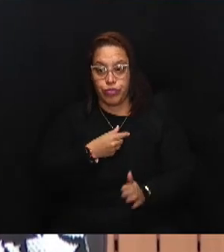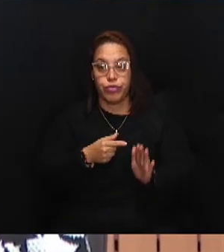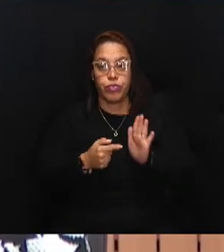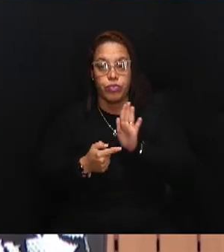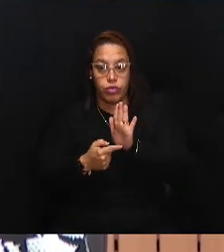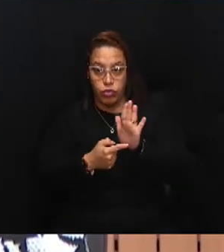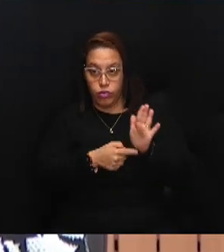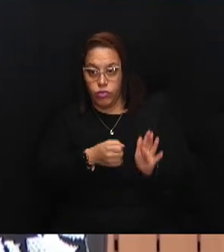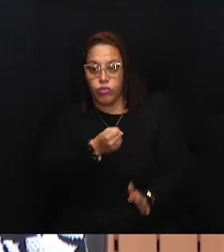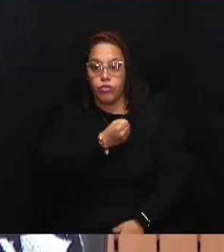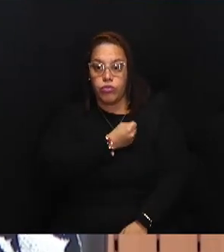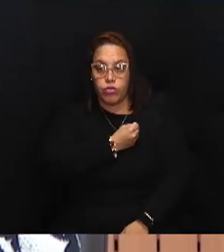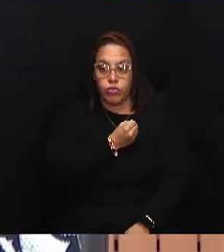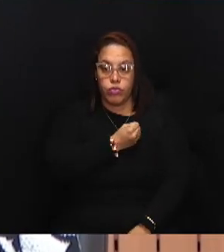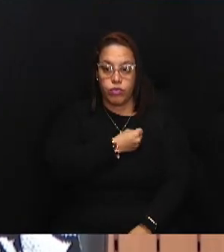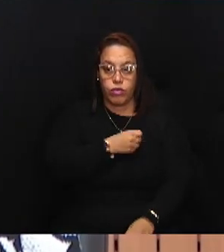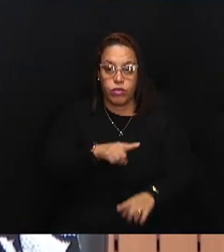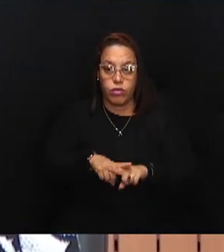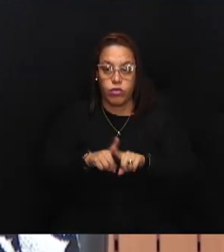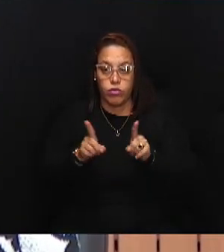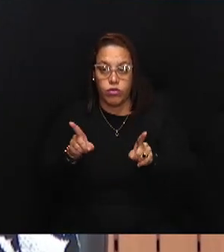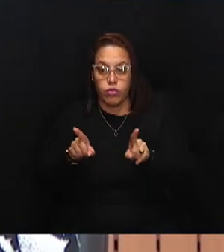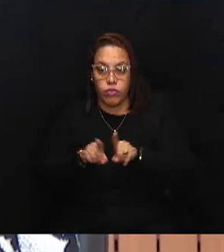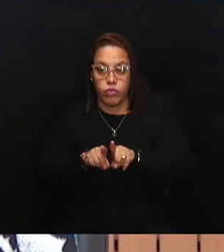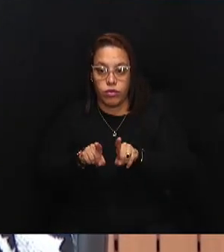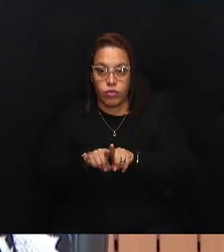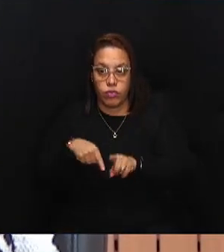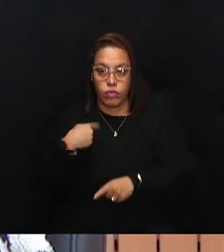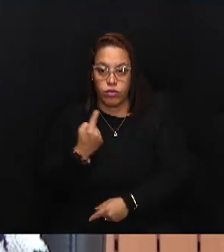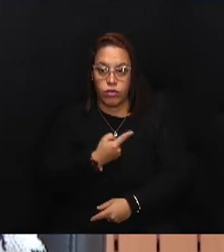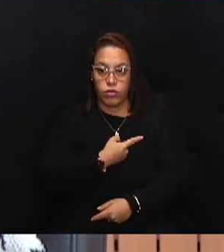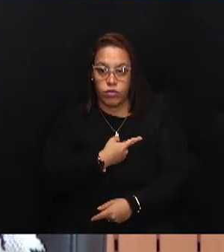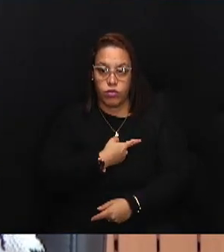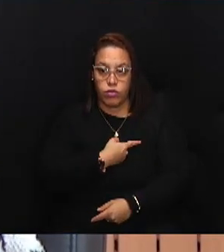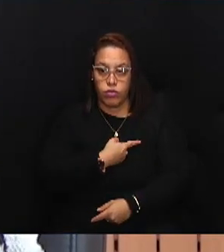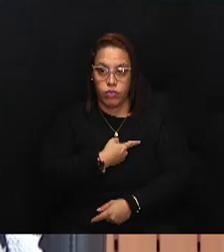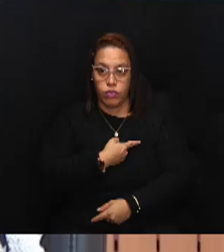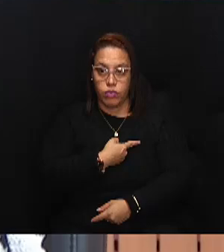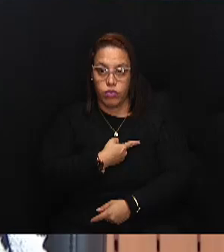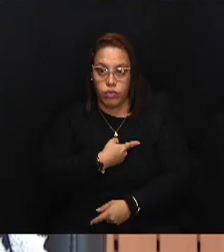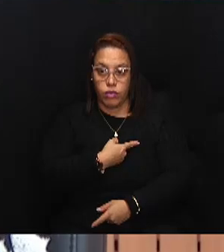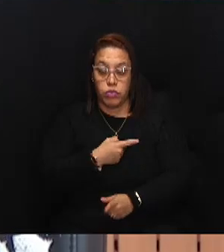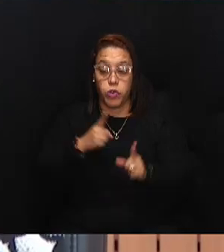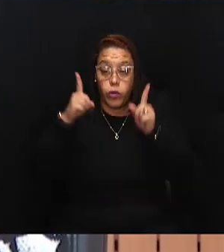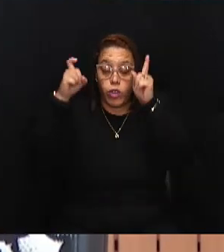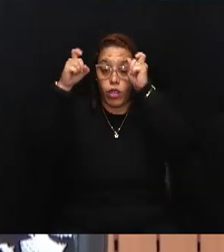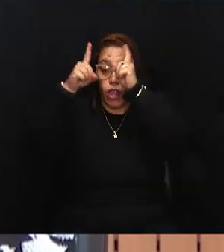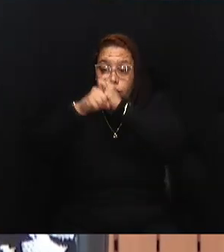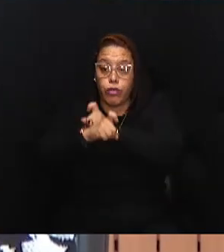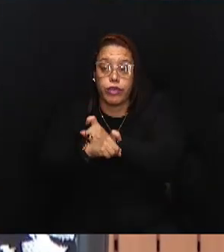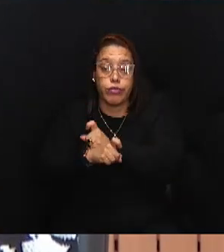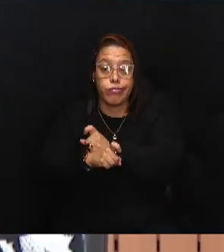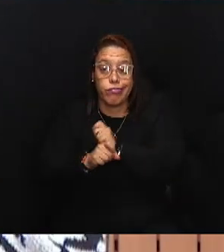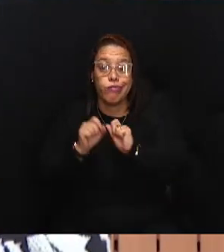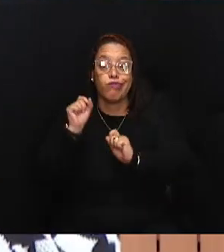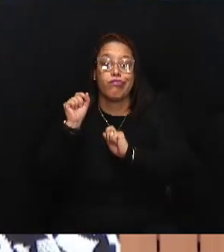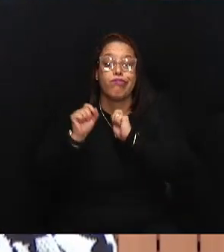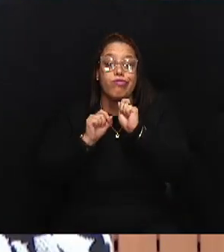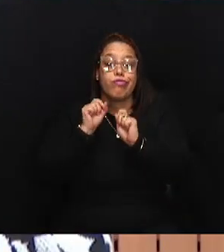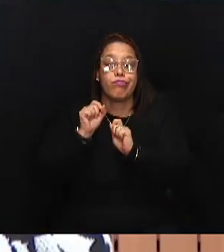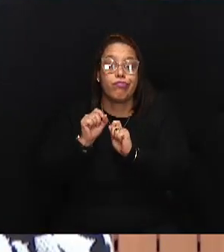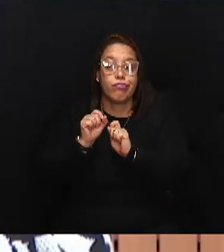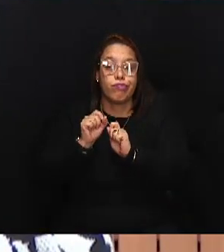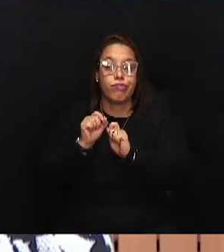nos números, mas isso também traz para a gente um grande desafio. O desafio que nós falamos